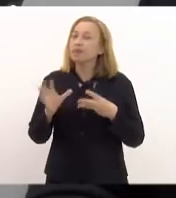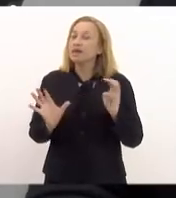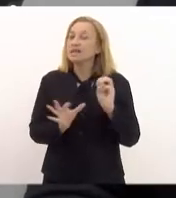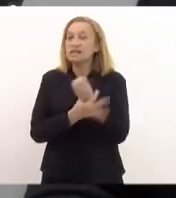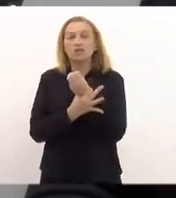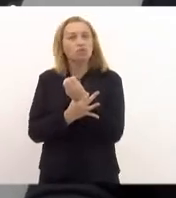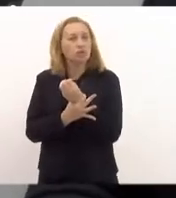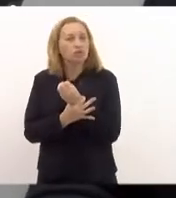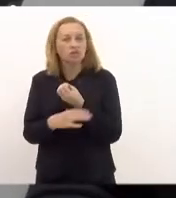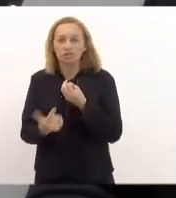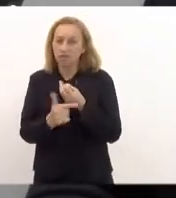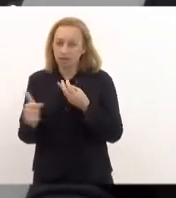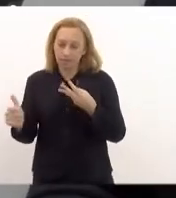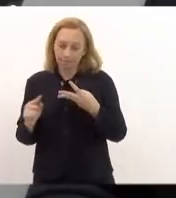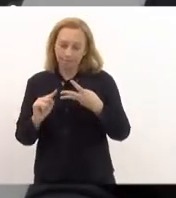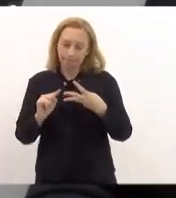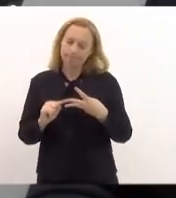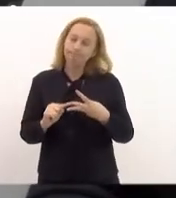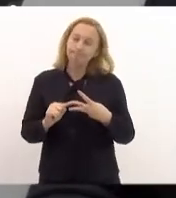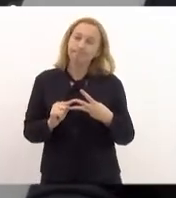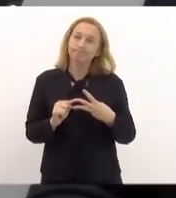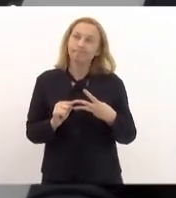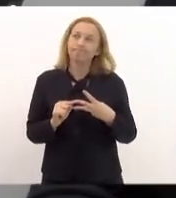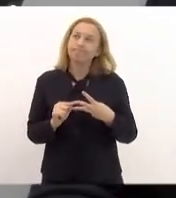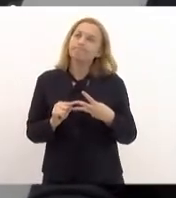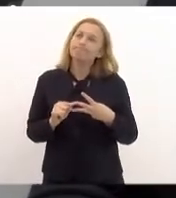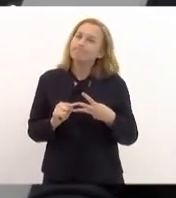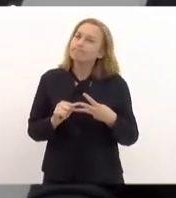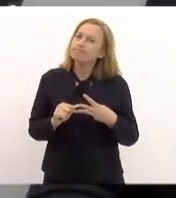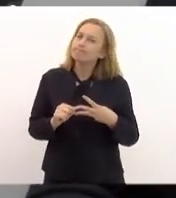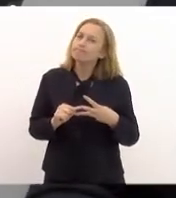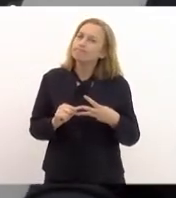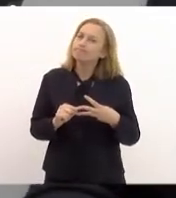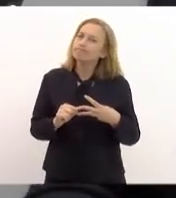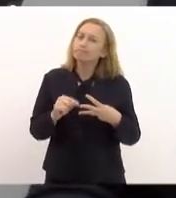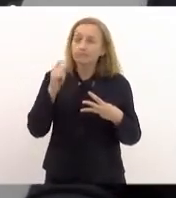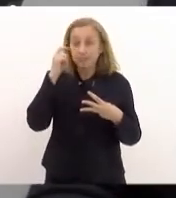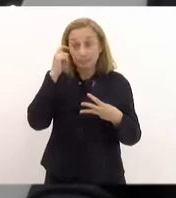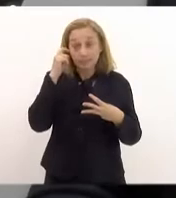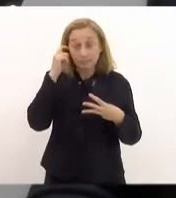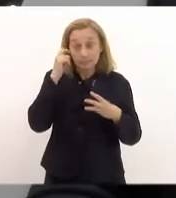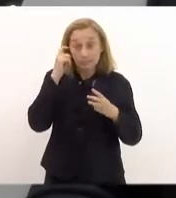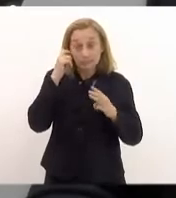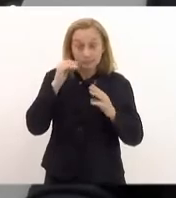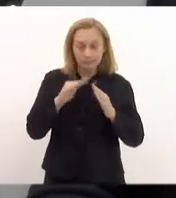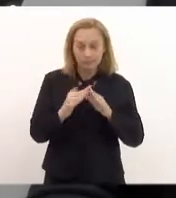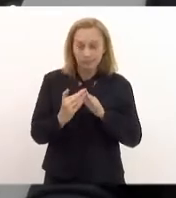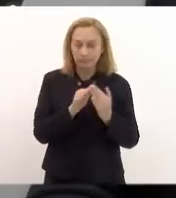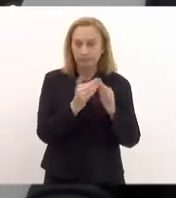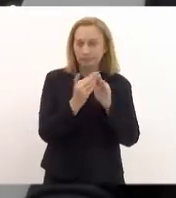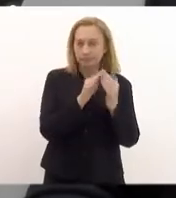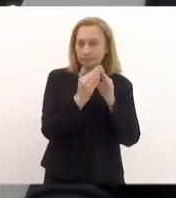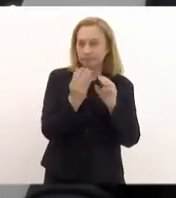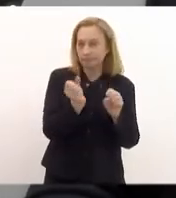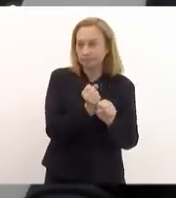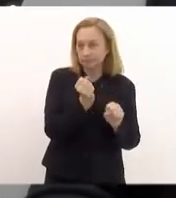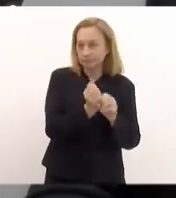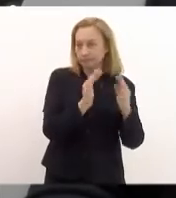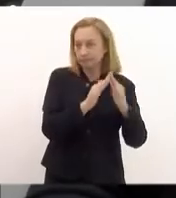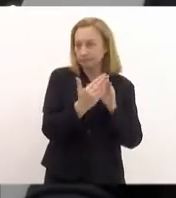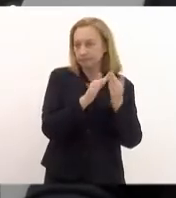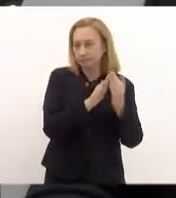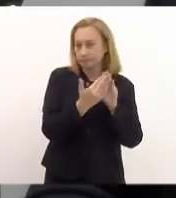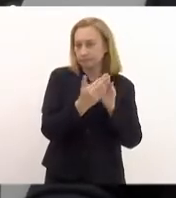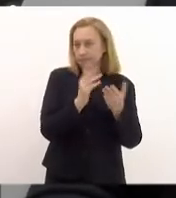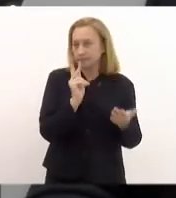segurança, é a questão da ocupação desordenada, a